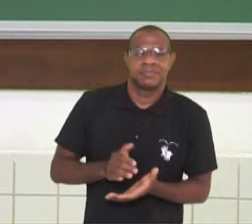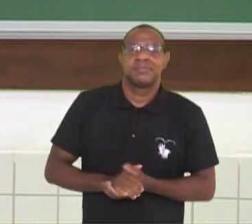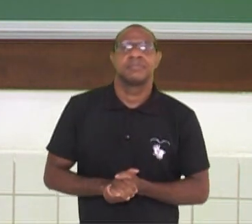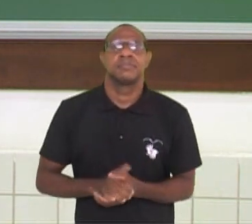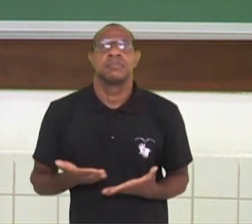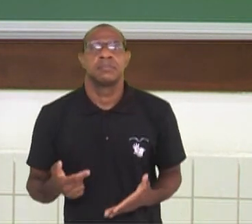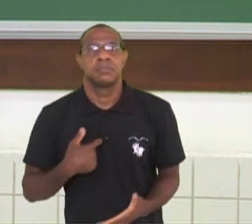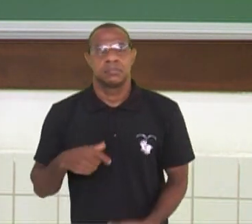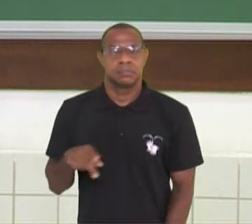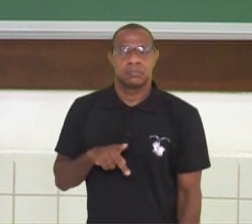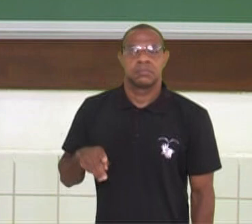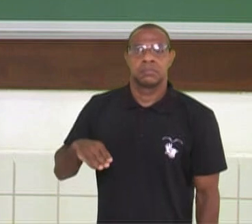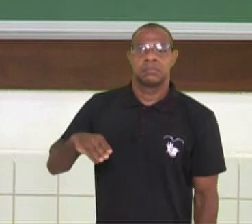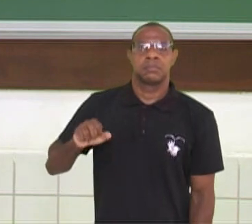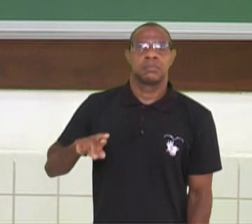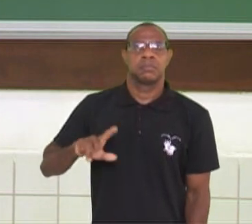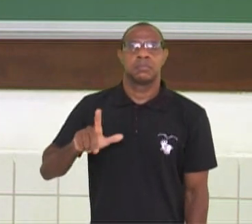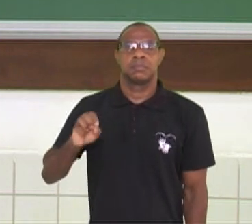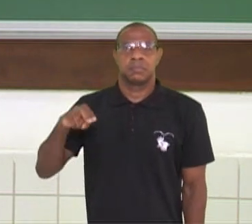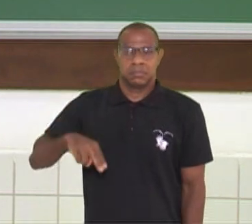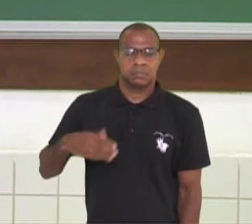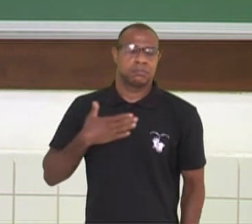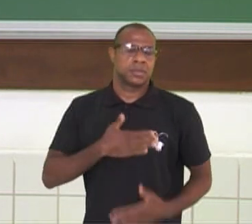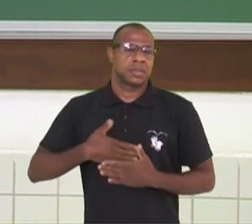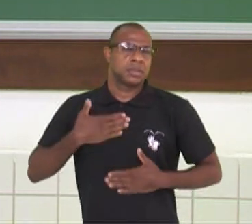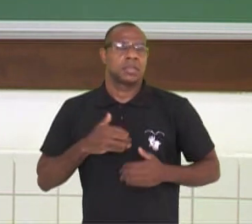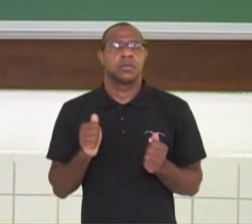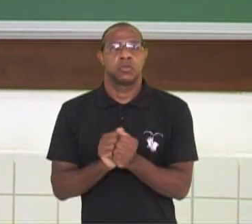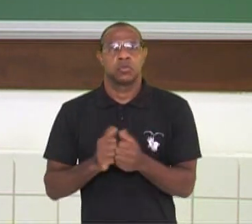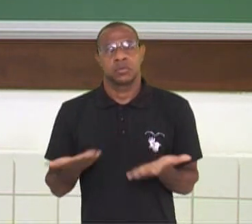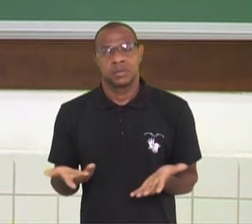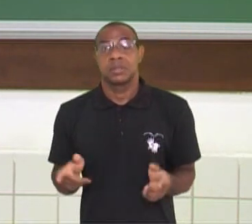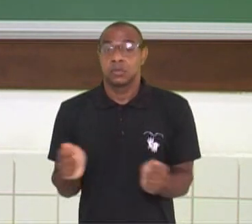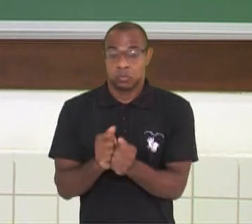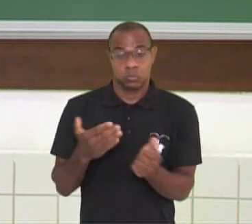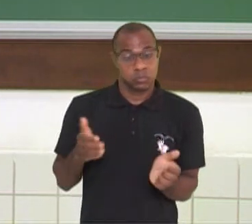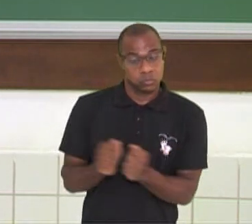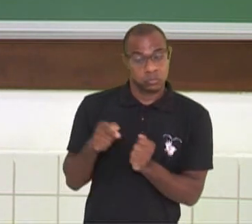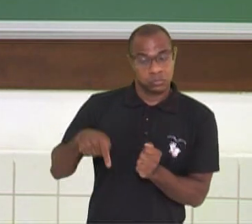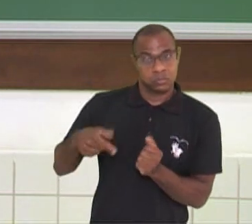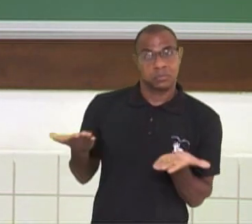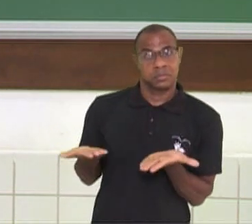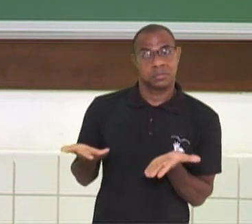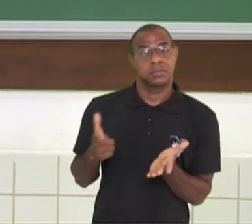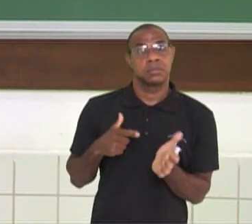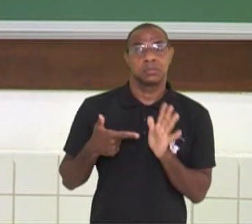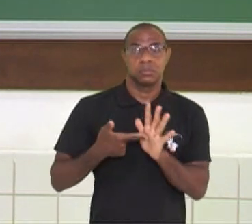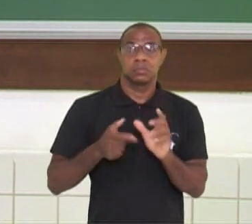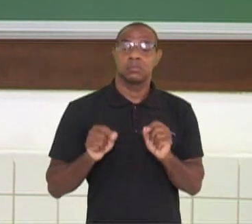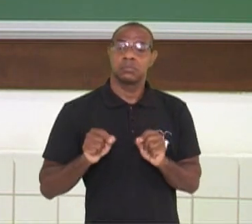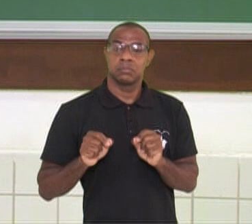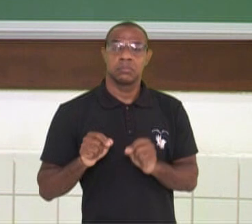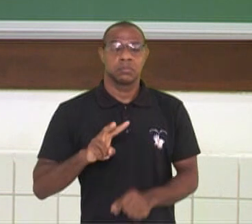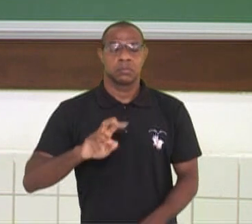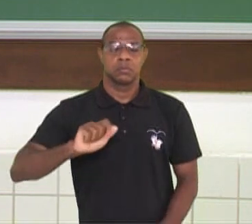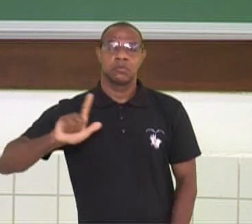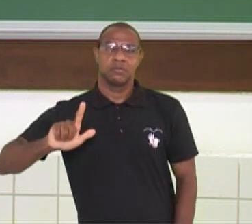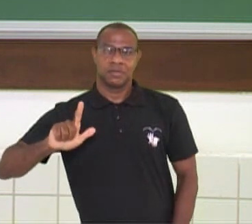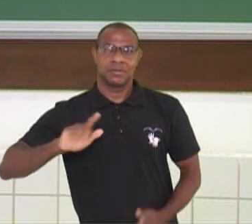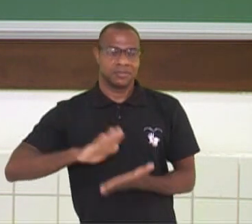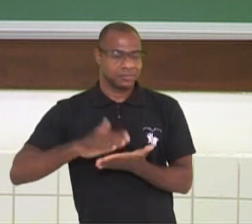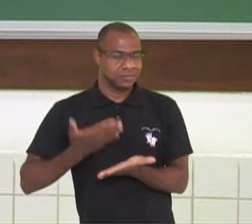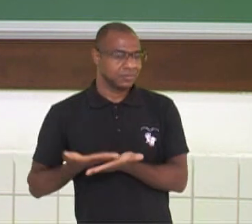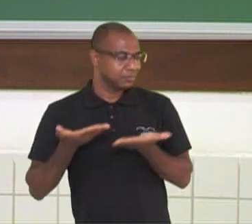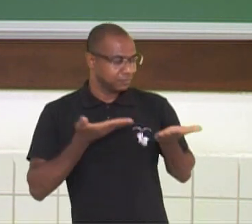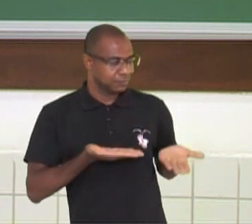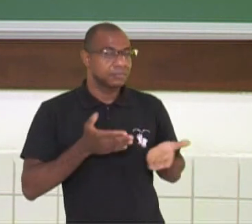todas. Eu sou o professor Marlon, é um prazer estar junto com você e junto comigo, com você, tá aqui o Val, dê um oi pra ele.